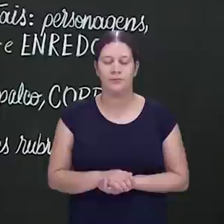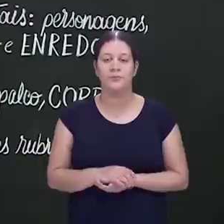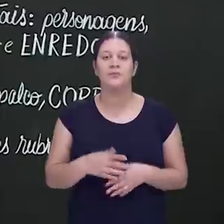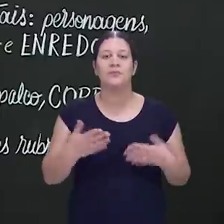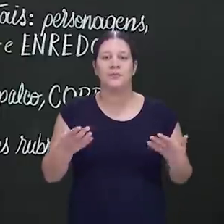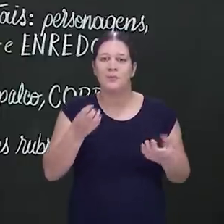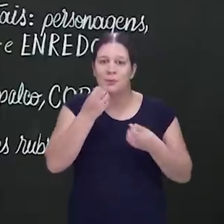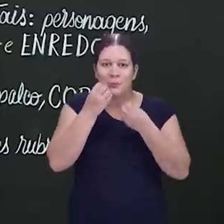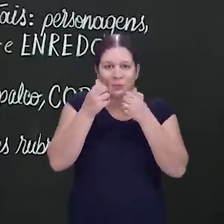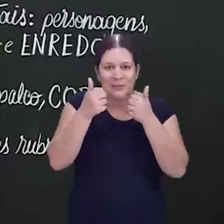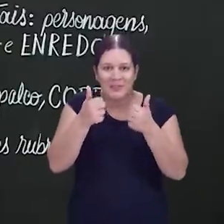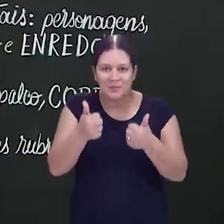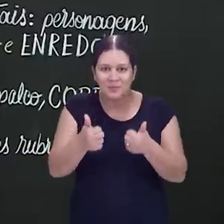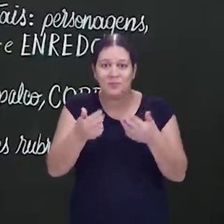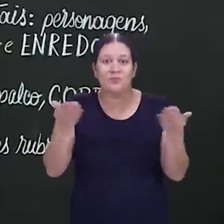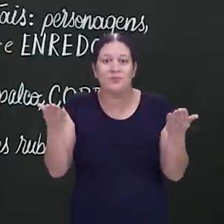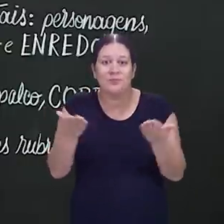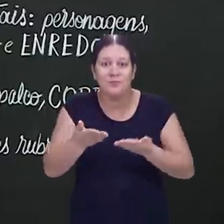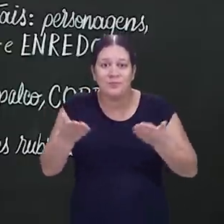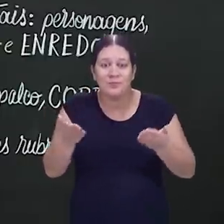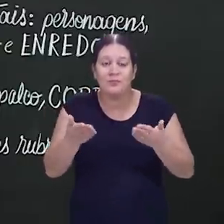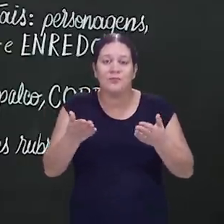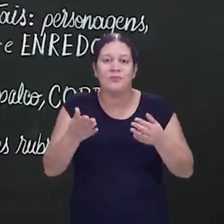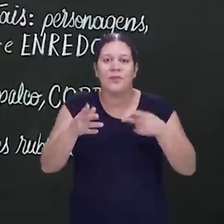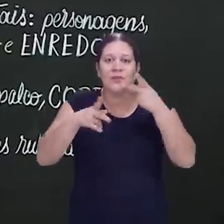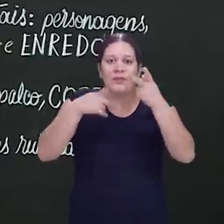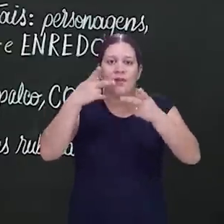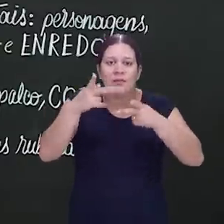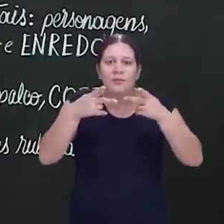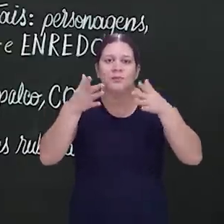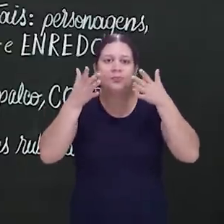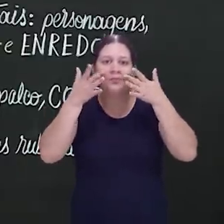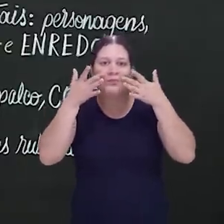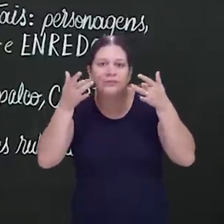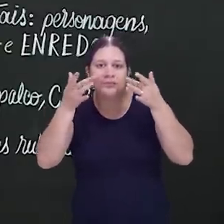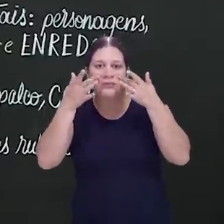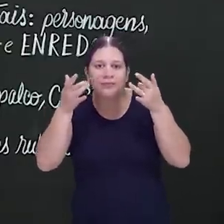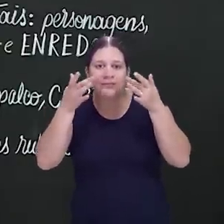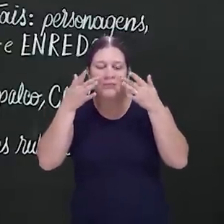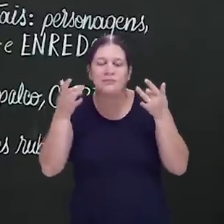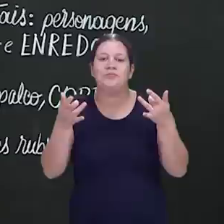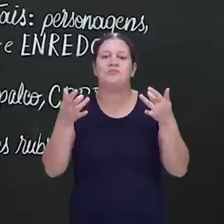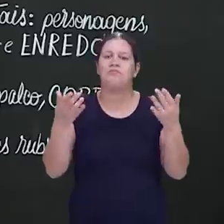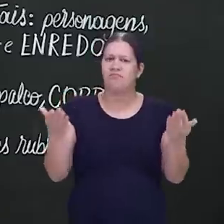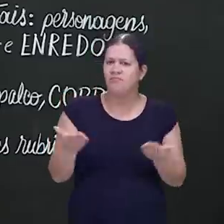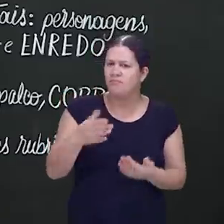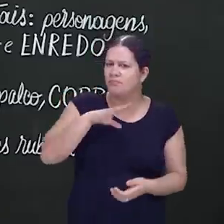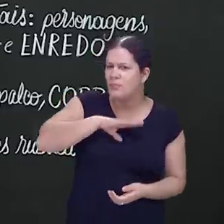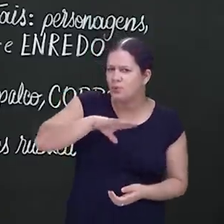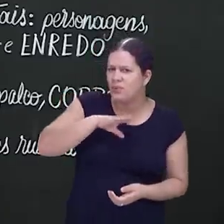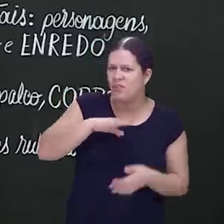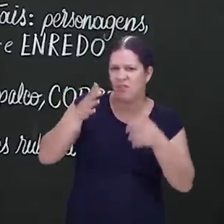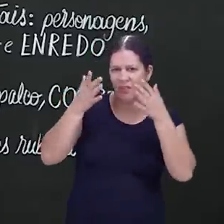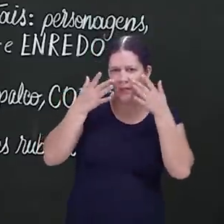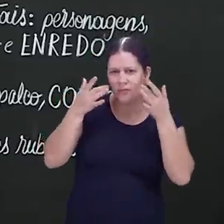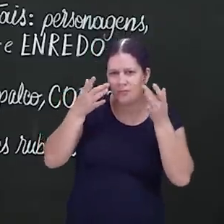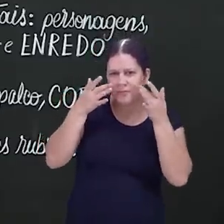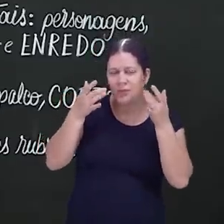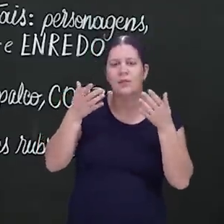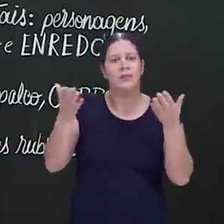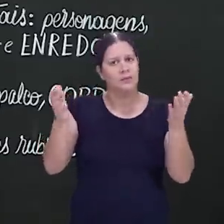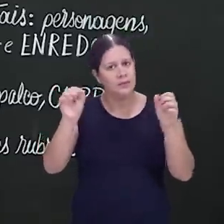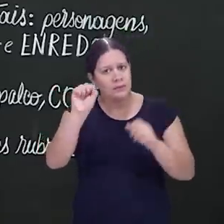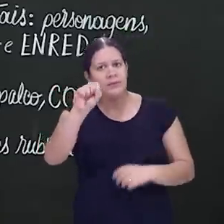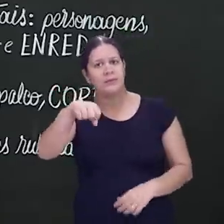E aí, tudo bem? Hoje a gente vai falar de teatro, mas na aula de língua portuguesa a gente vai falar de teatro? Sim, né? A gente vai falar de